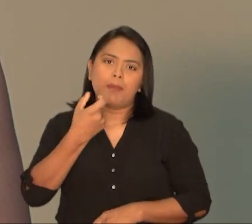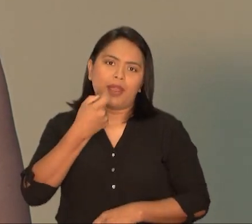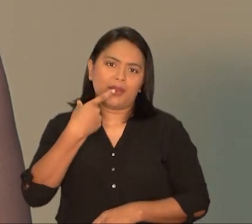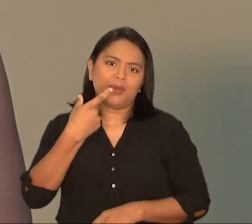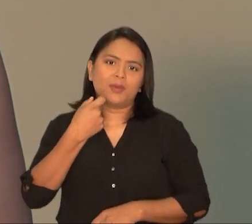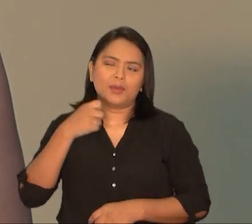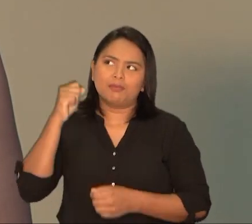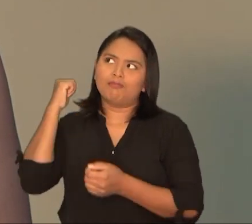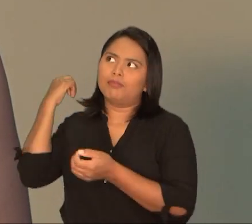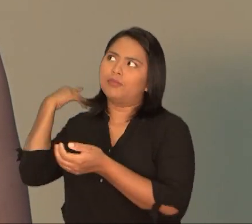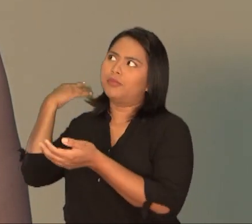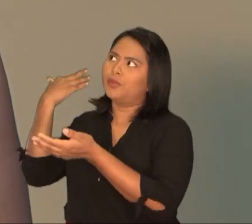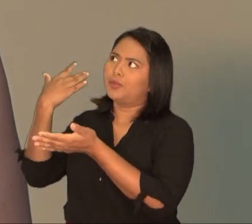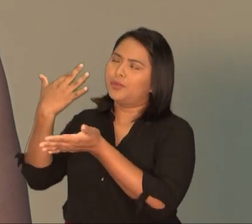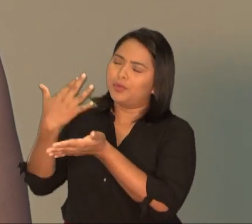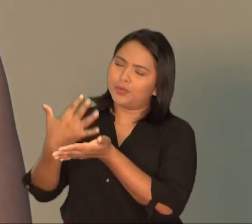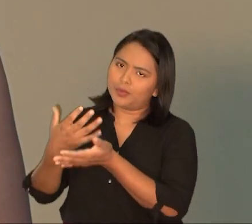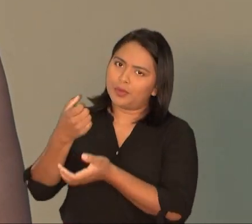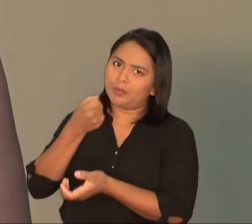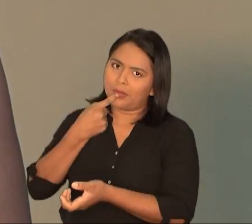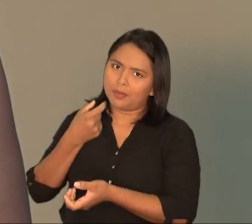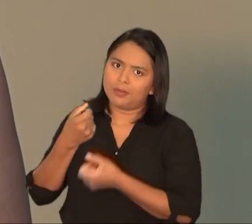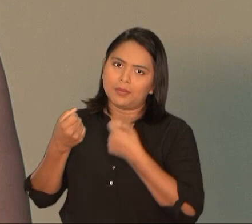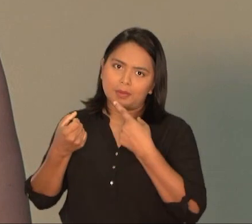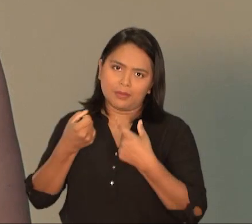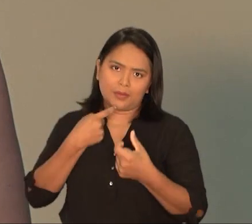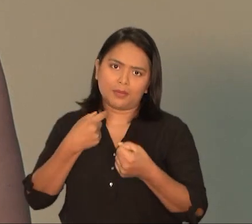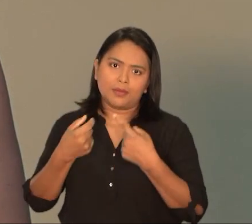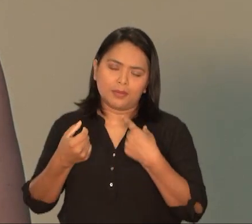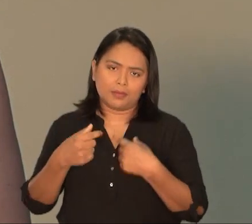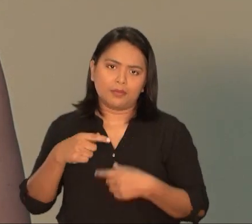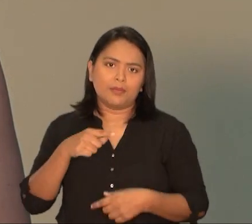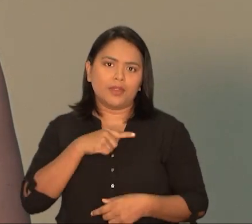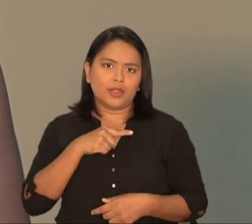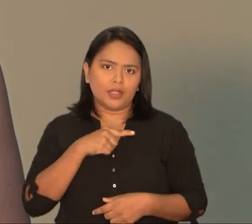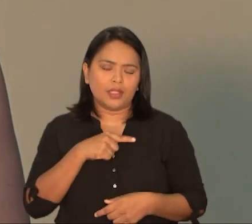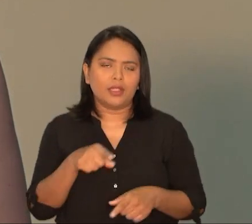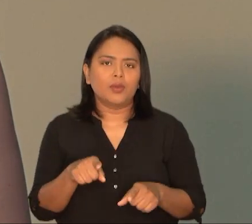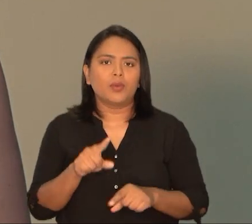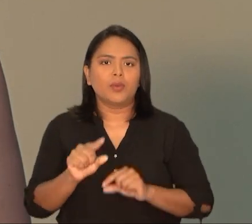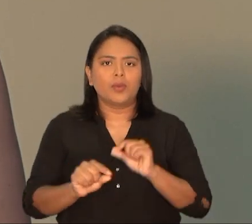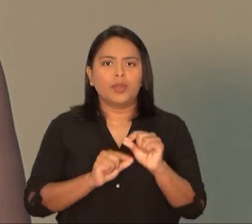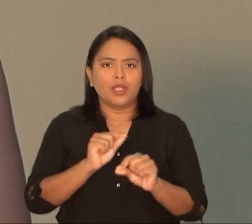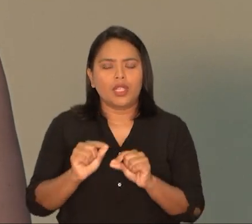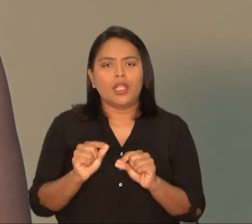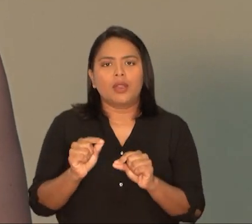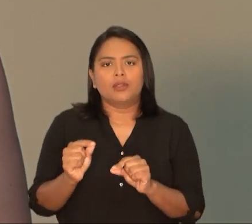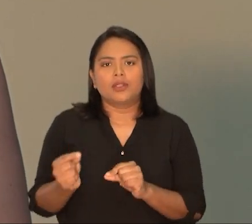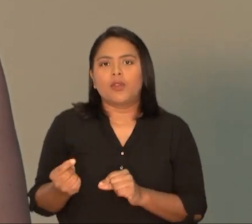dele, que tem como efeito colateral esse apetite